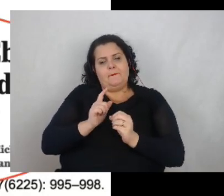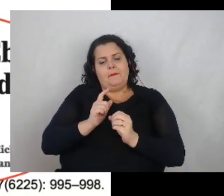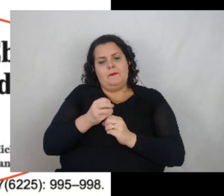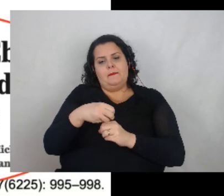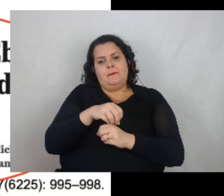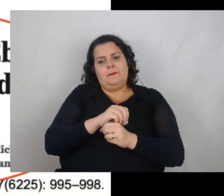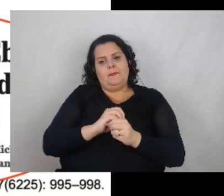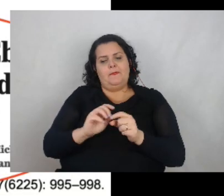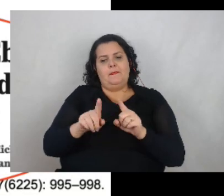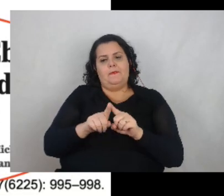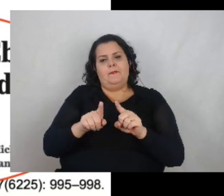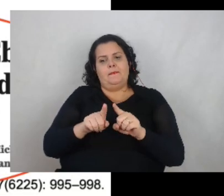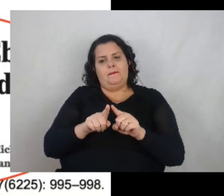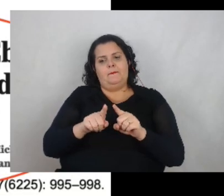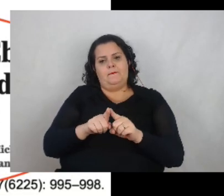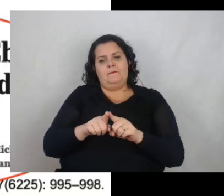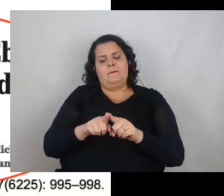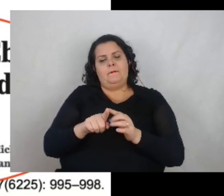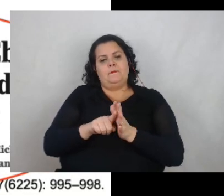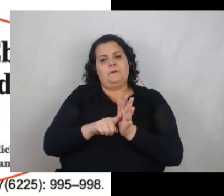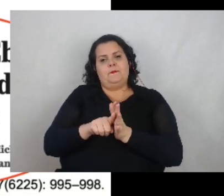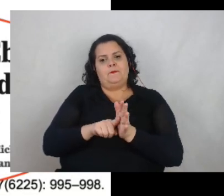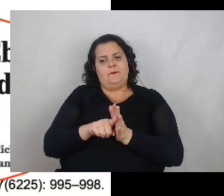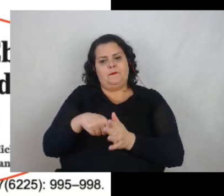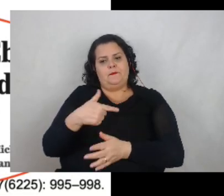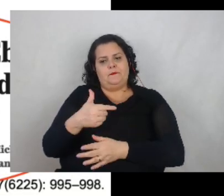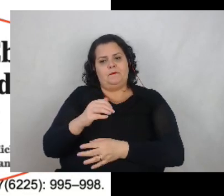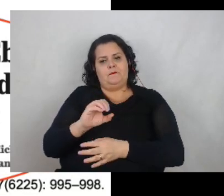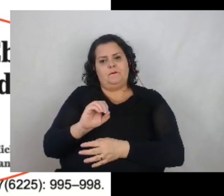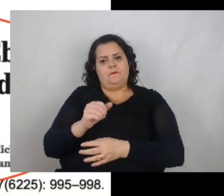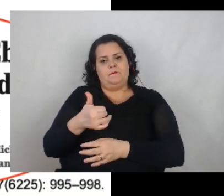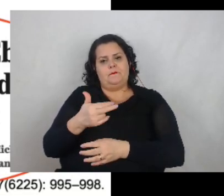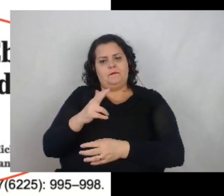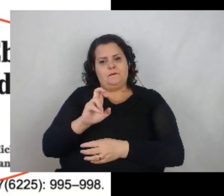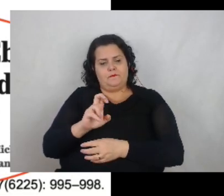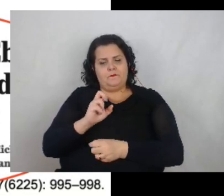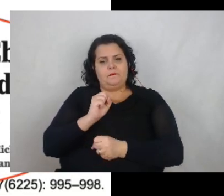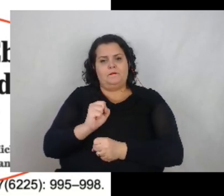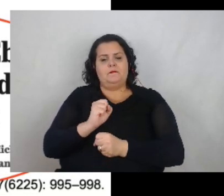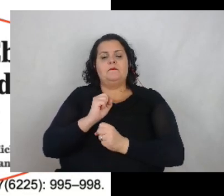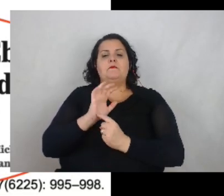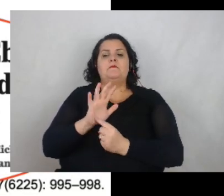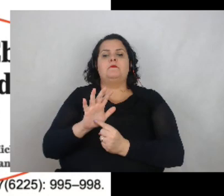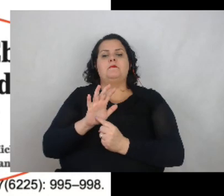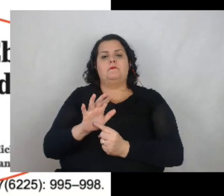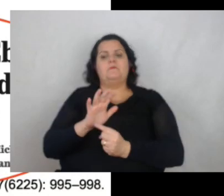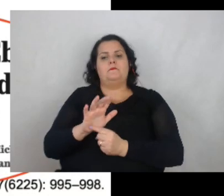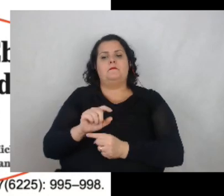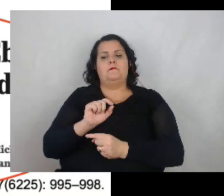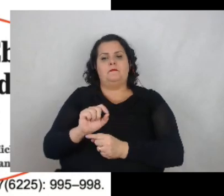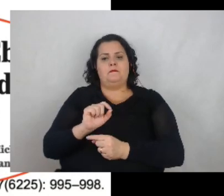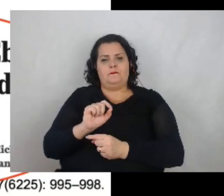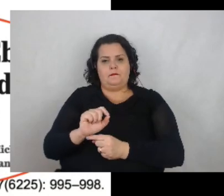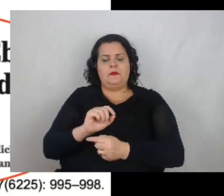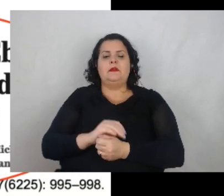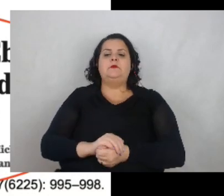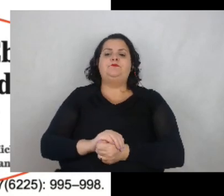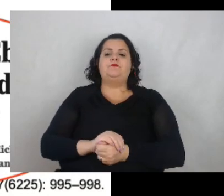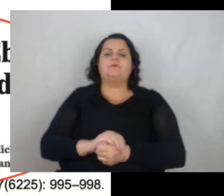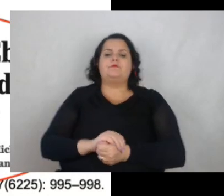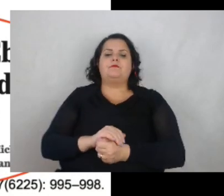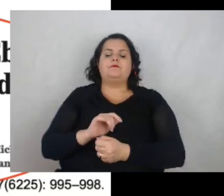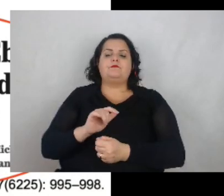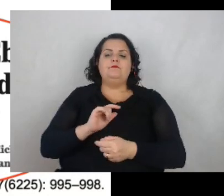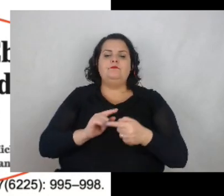publicado na Science em 2015, demonstrou que esses receptores tuportianos controlam a infecção pelo vírus Ebola,